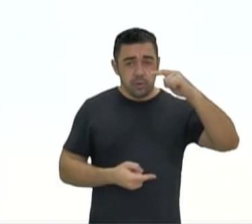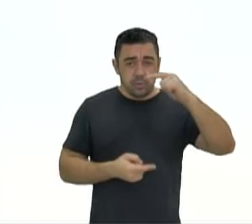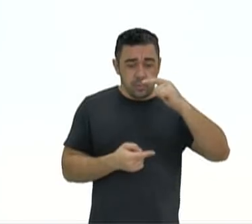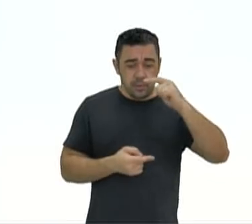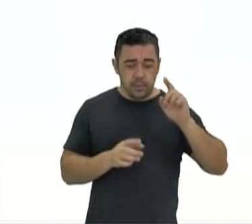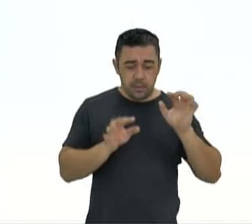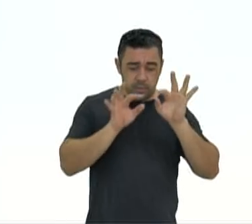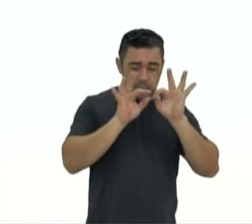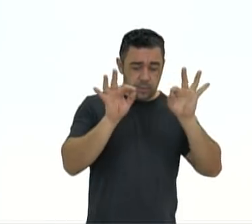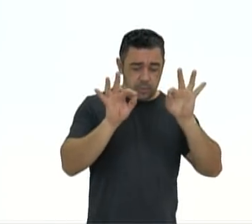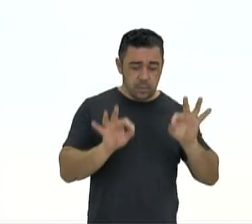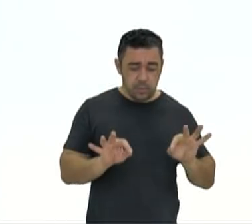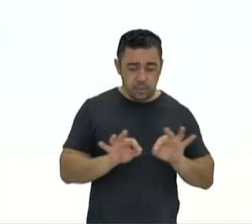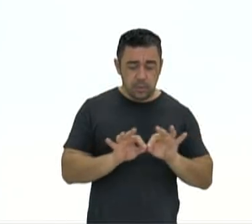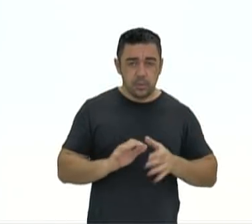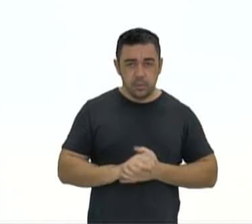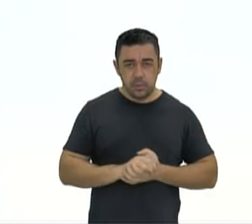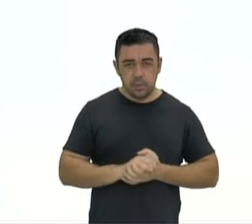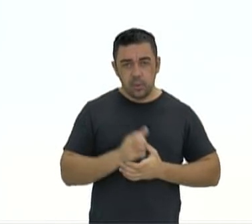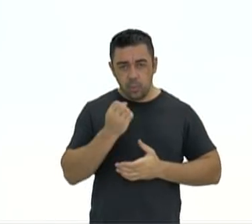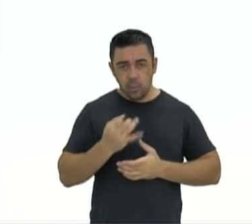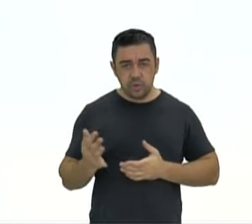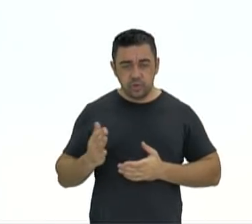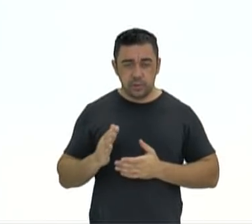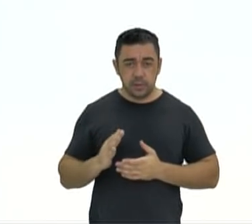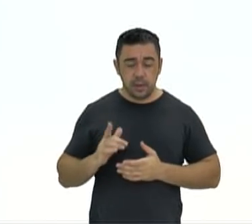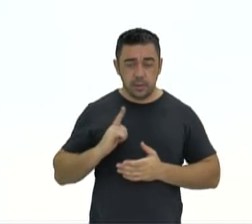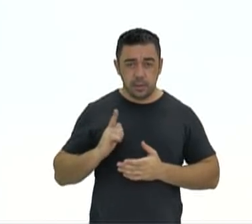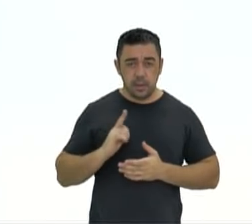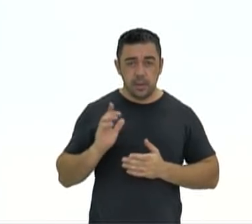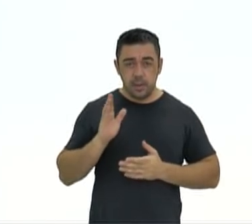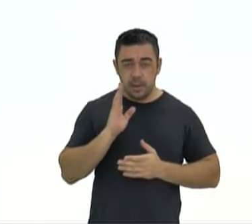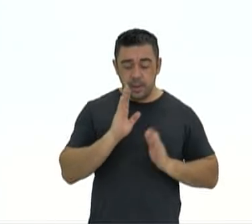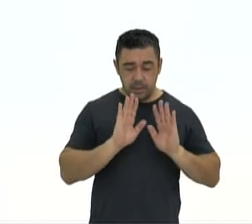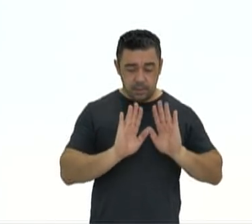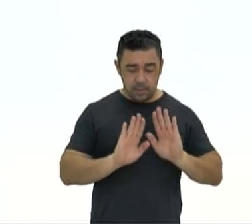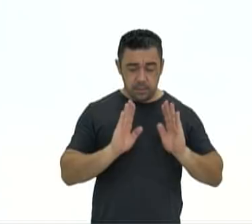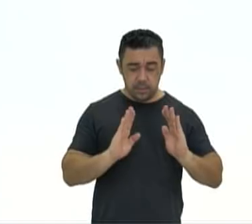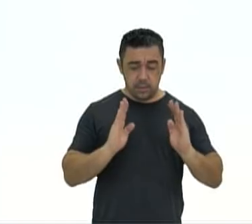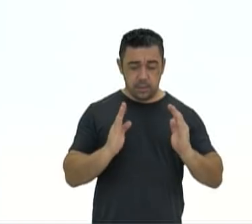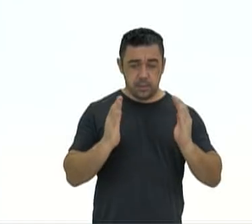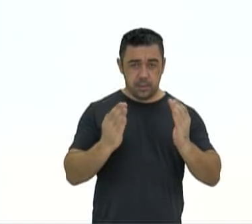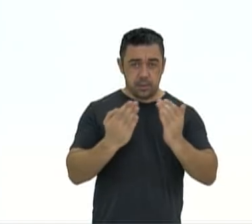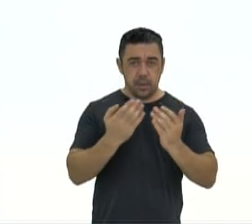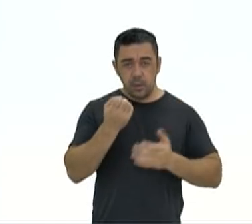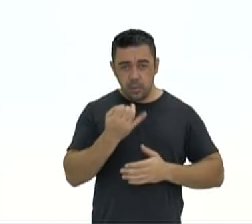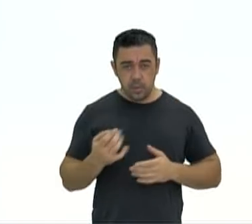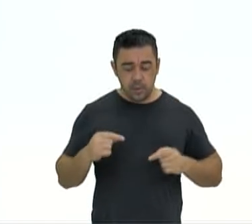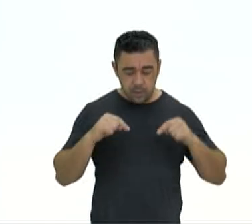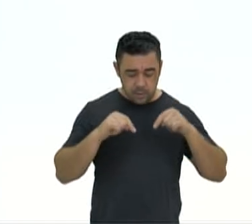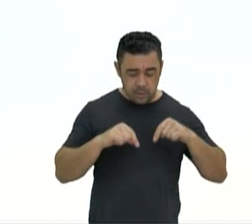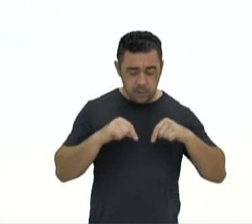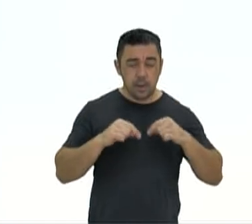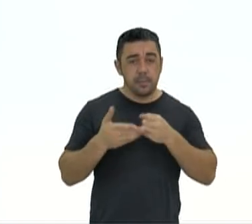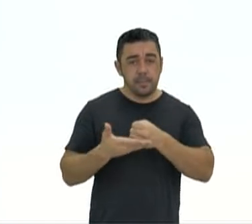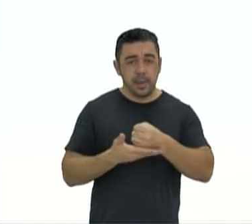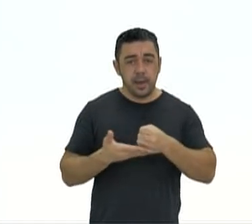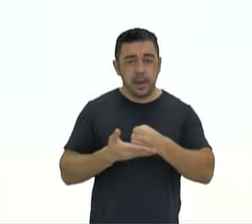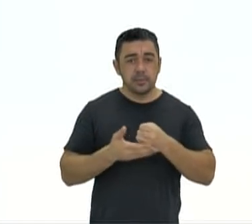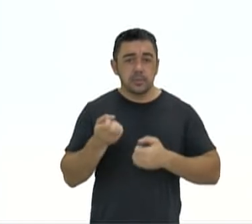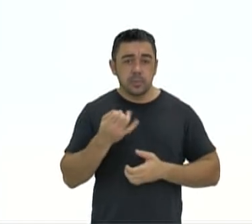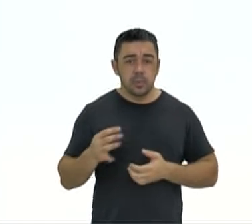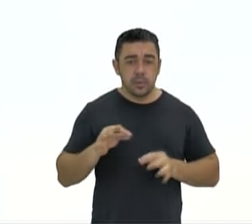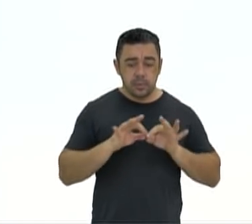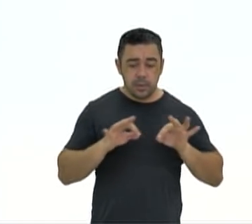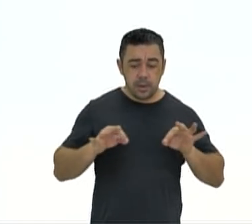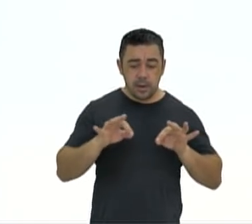certo? Observação, o número de faces laterais é igual ao número de lados da base. Então, a